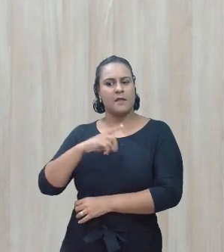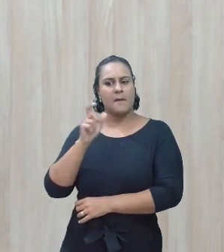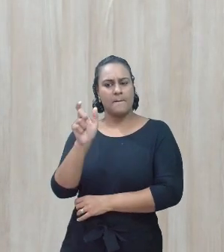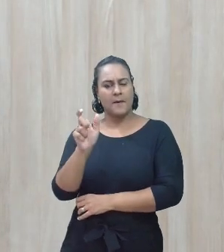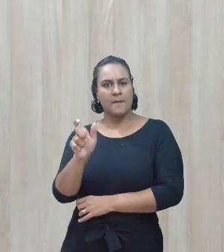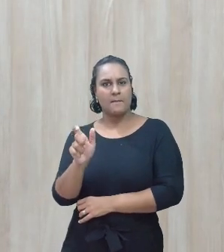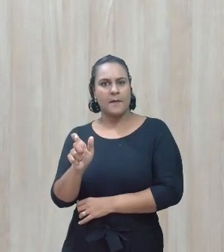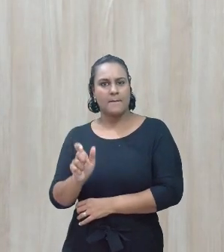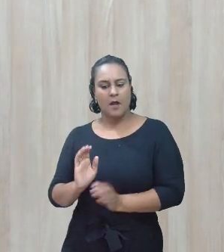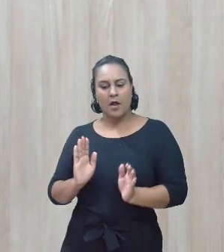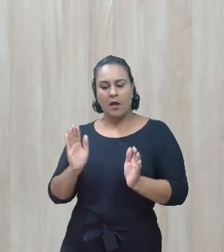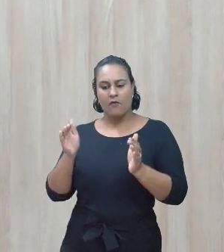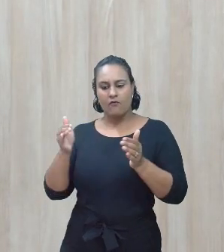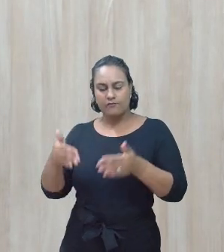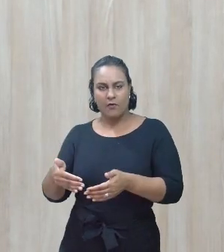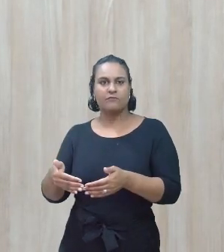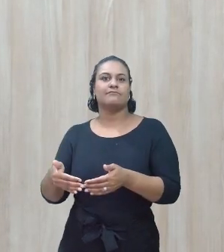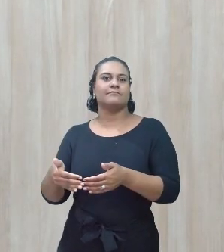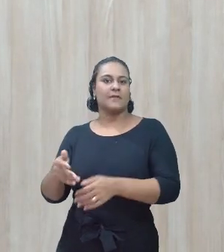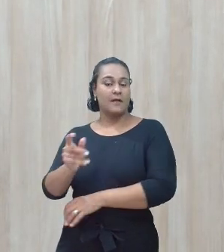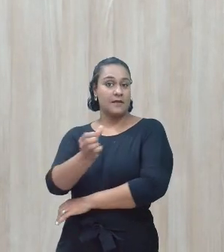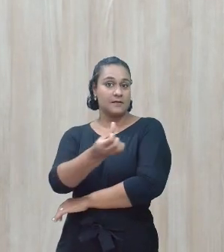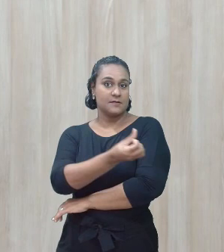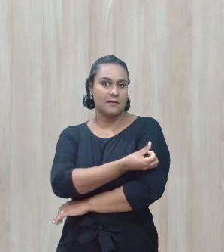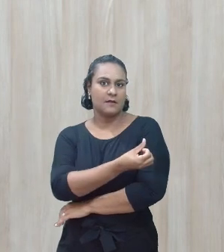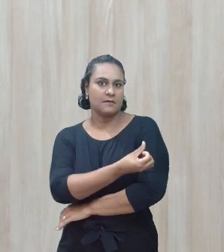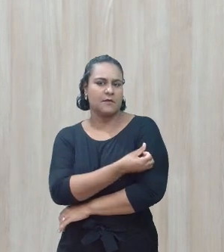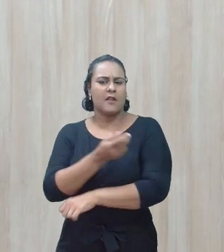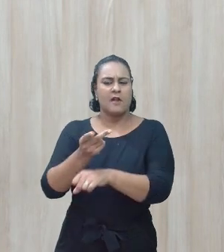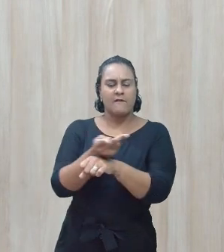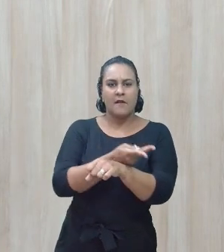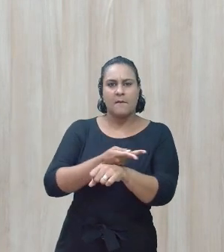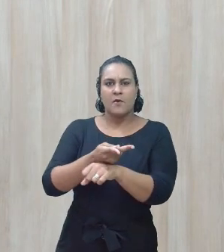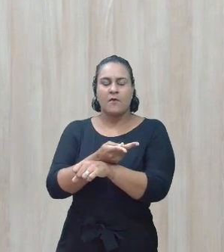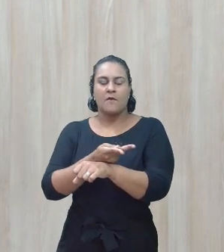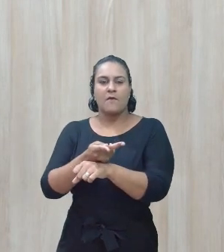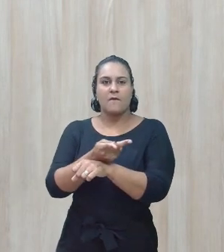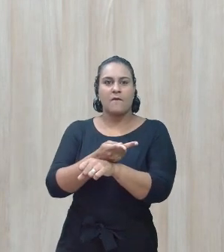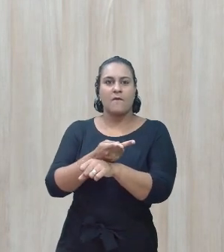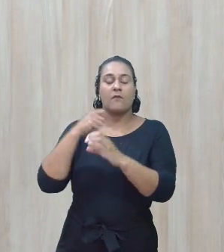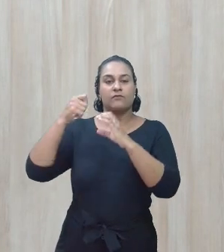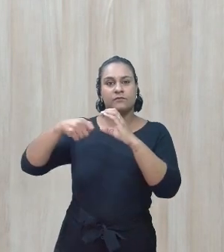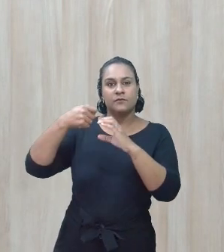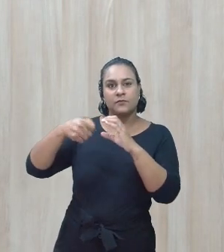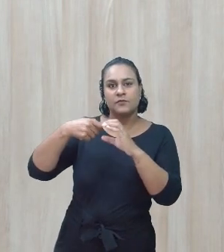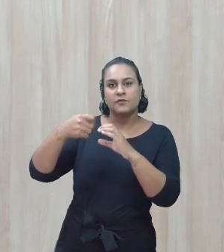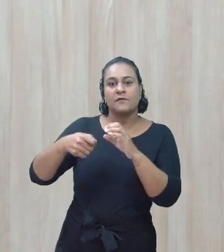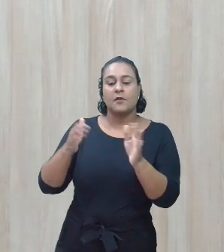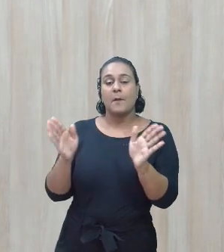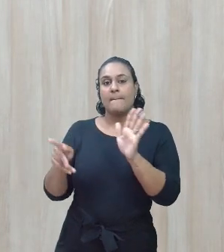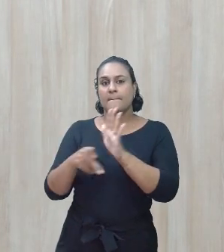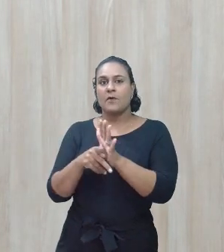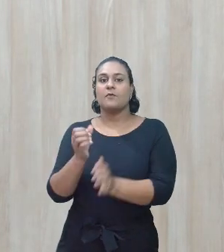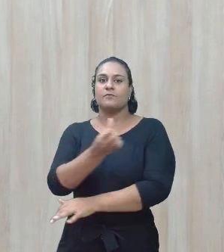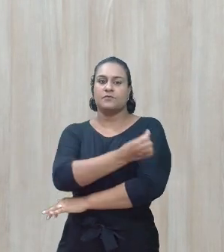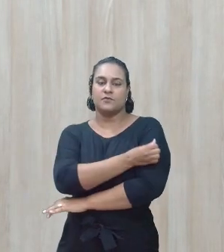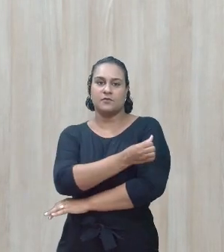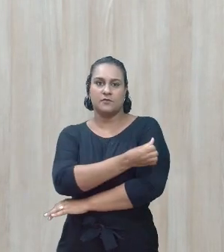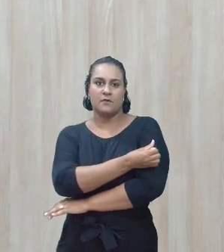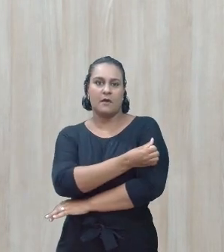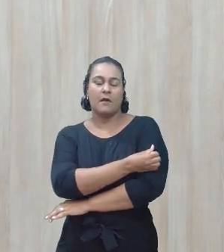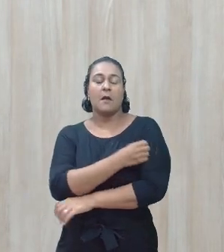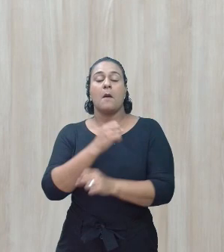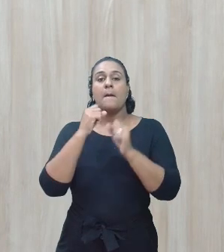sua série. Então você vai lá procurar os vídeos que tem as aulas que você quer revisar. Na aula de matemática você vai